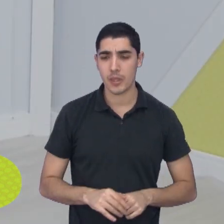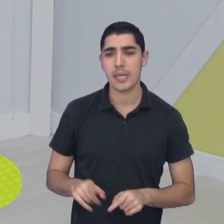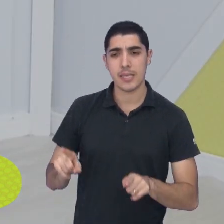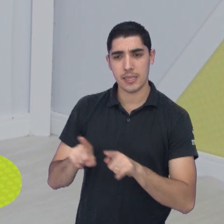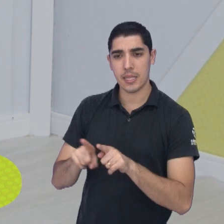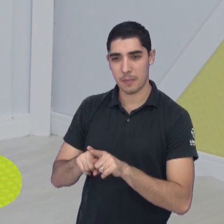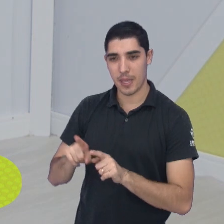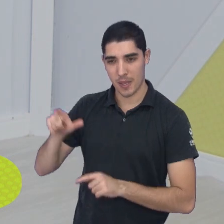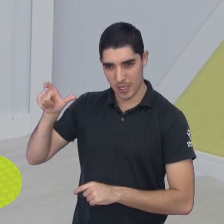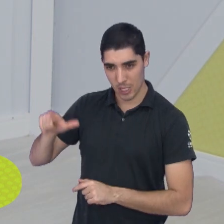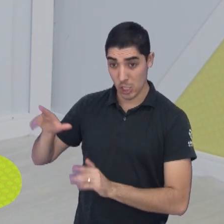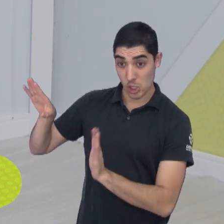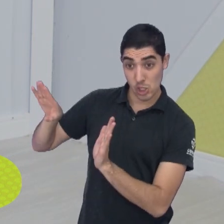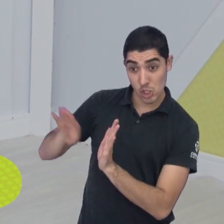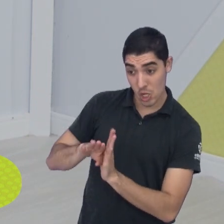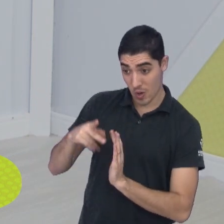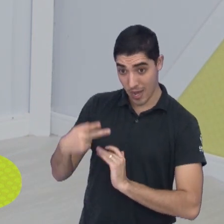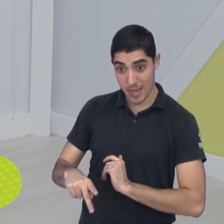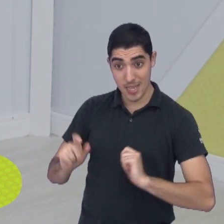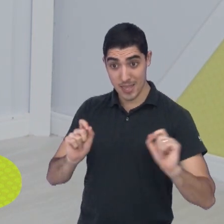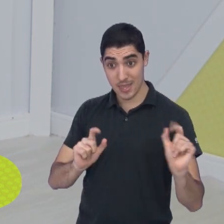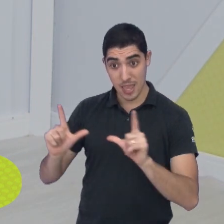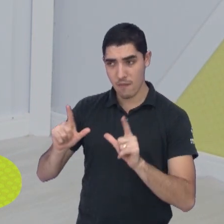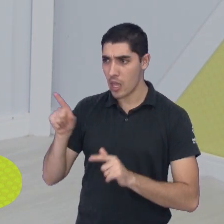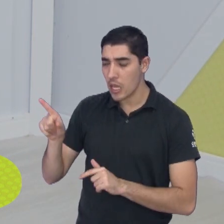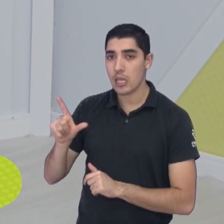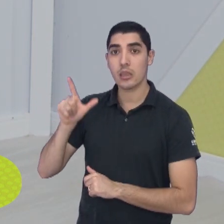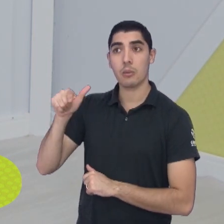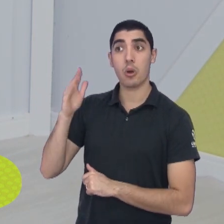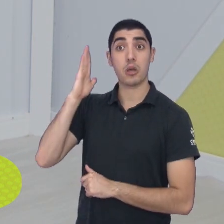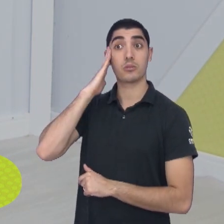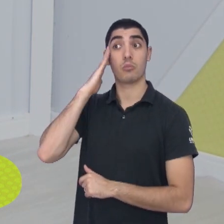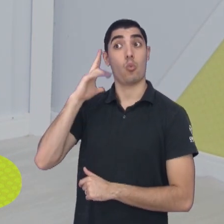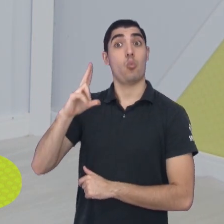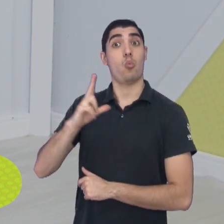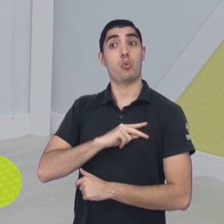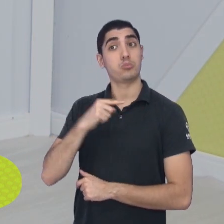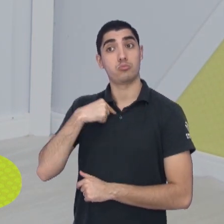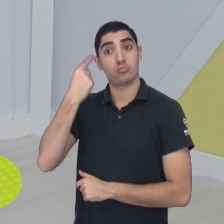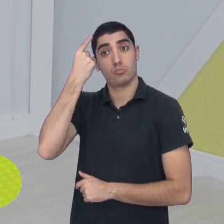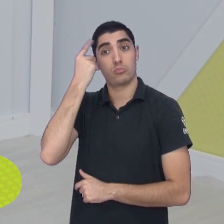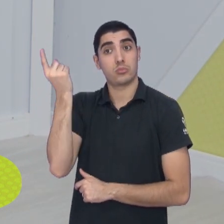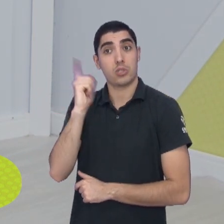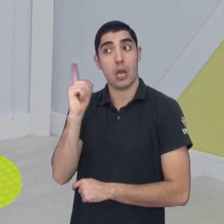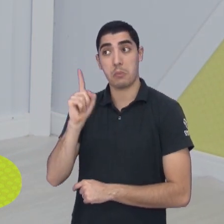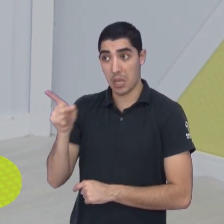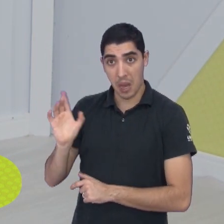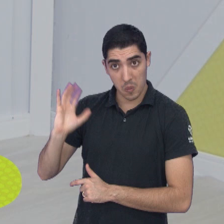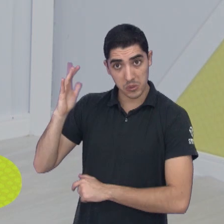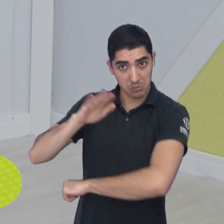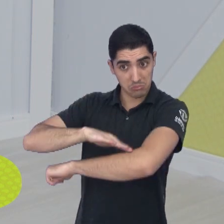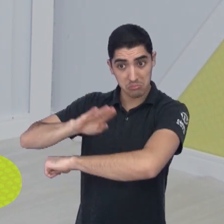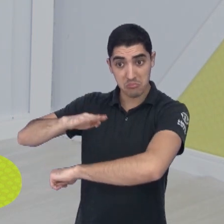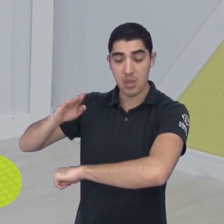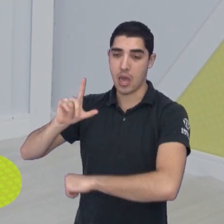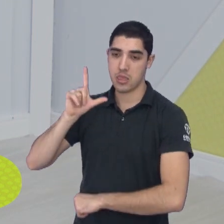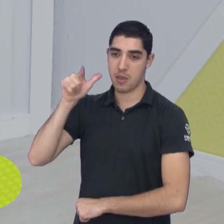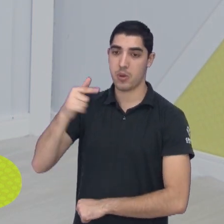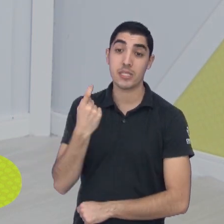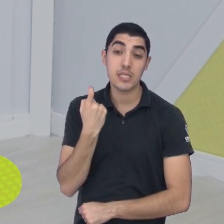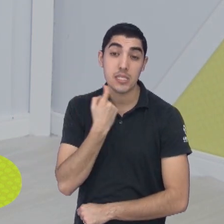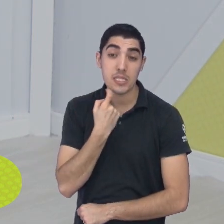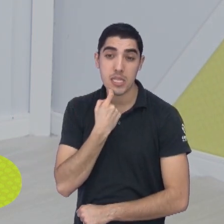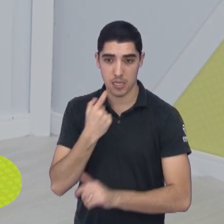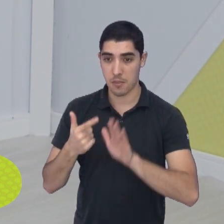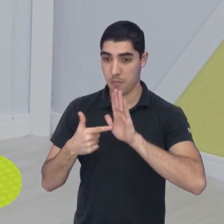chegou aqui a TV Câmara, sobre essa denúncia, né, de esquemas de resultados. E na sexta-feira a gente vai abordar mais sobre